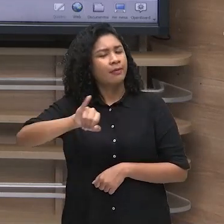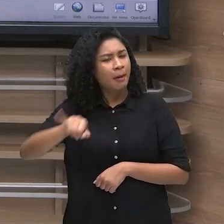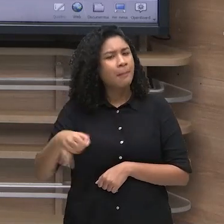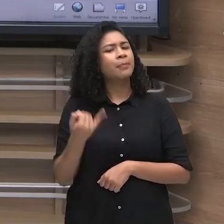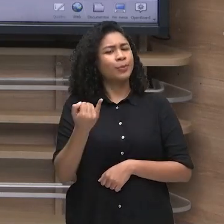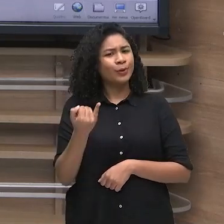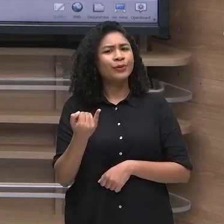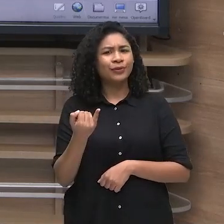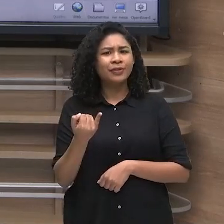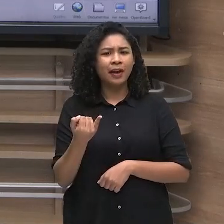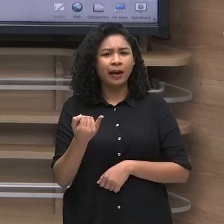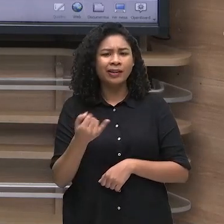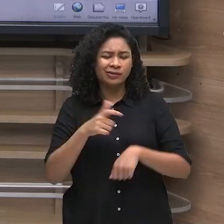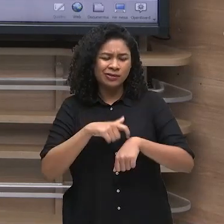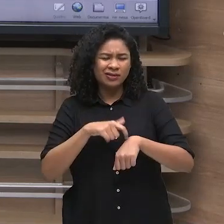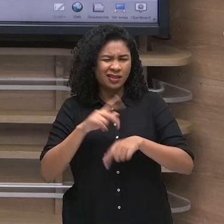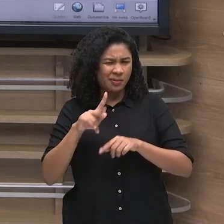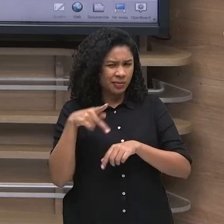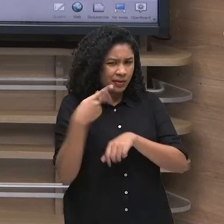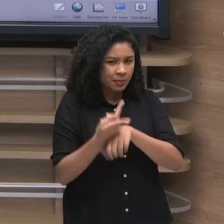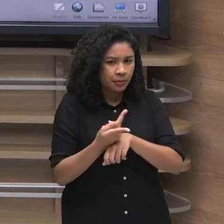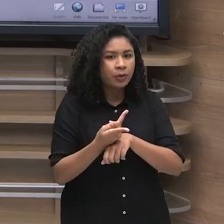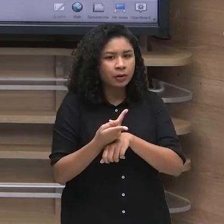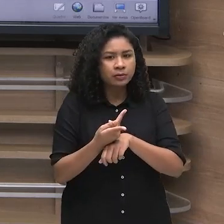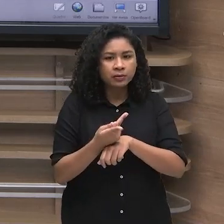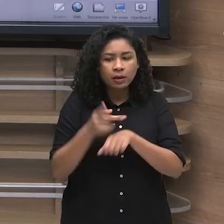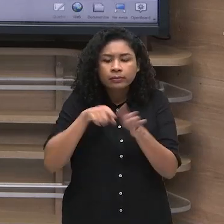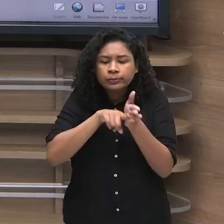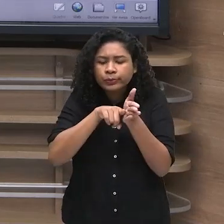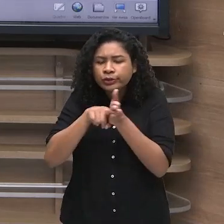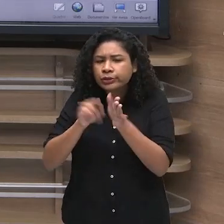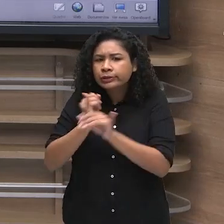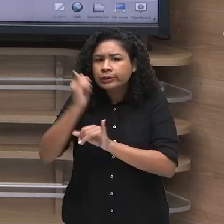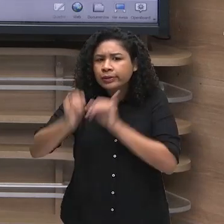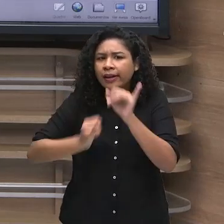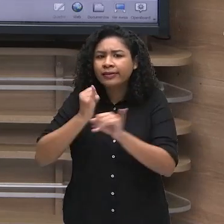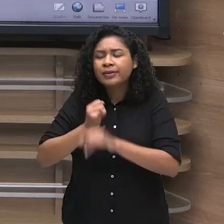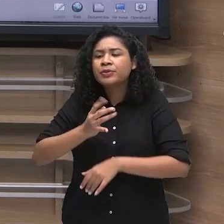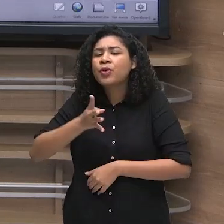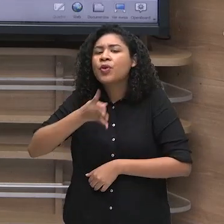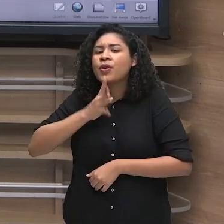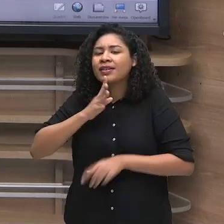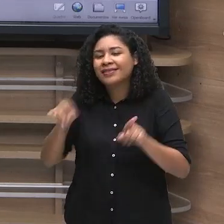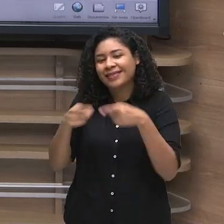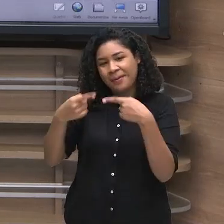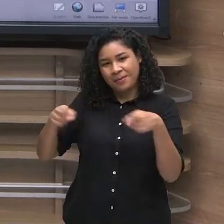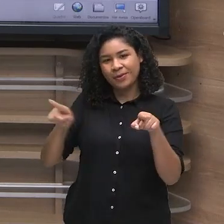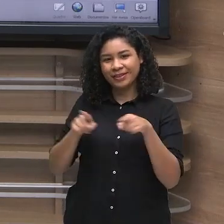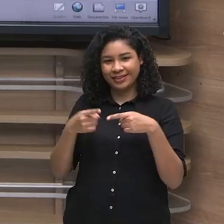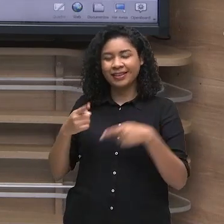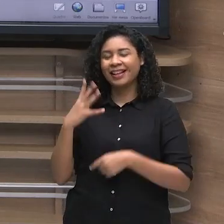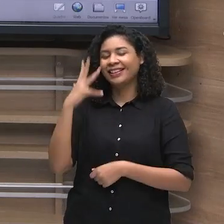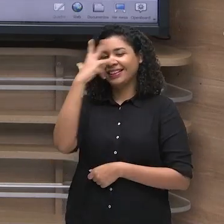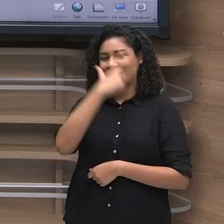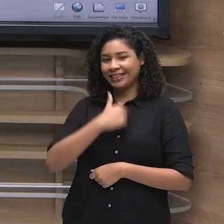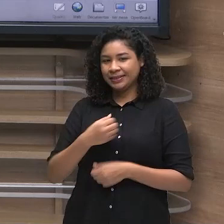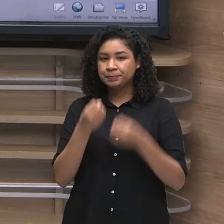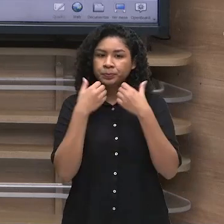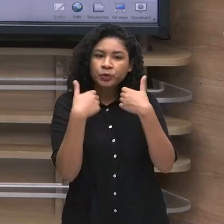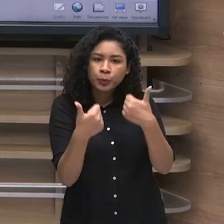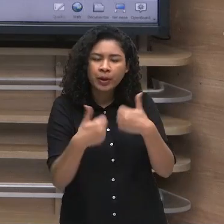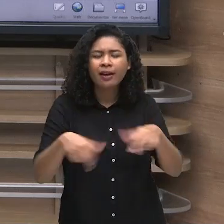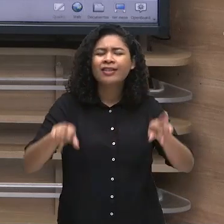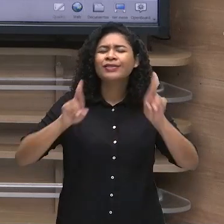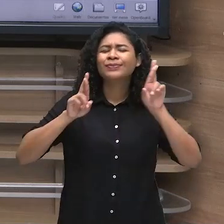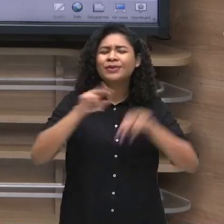você, tira um momentinho e vai conhecer Aquarela. É linda essa música. Muito bem, espero que você tenha